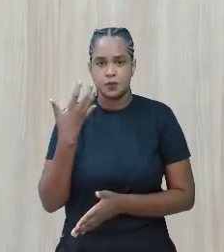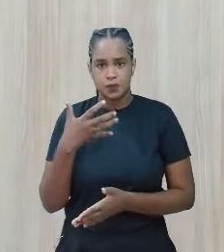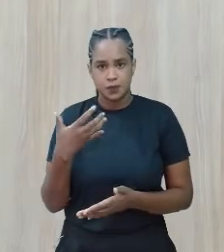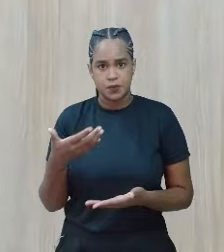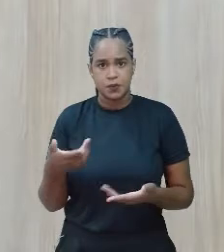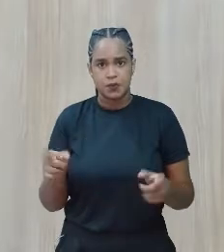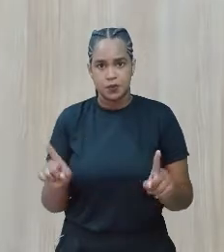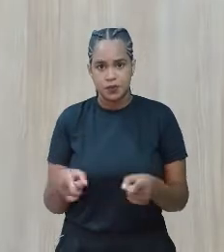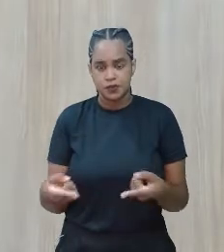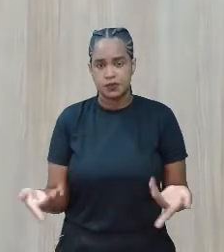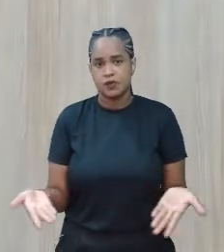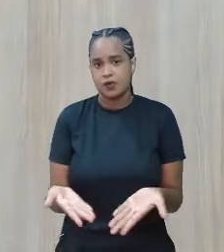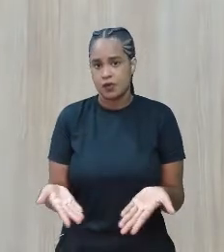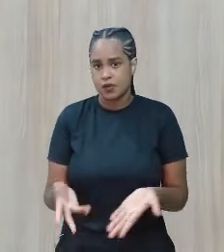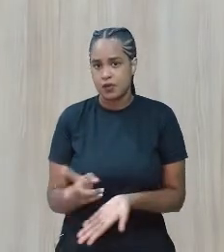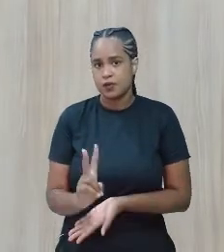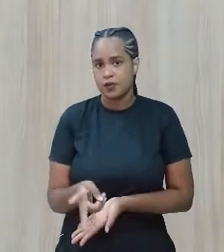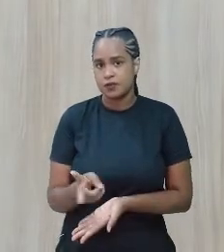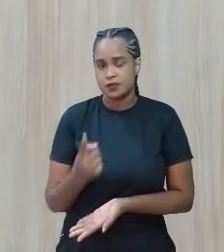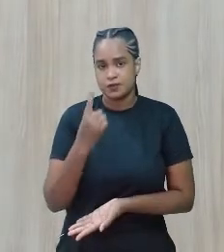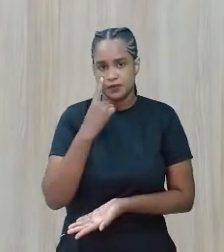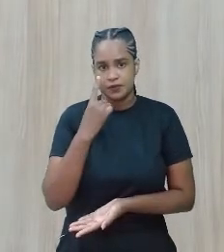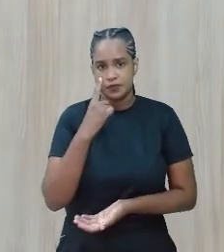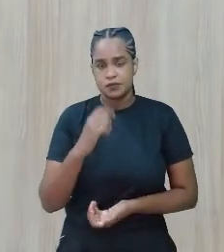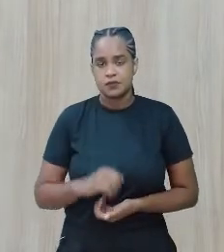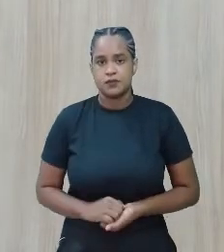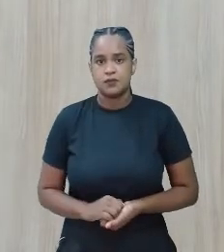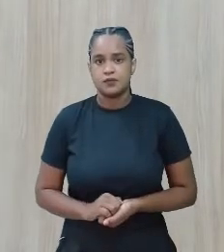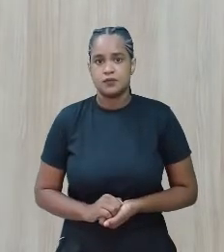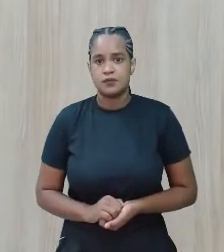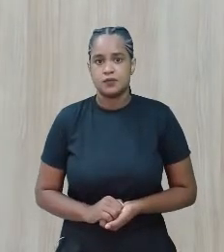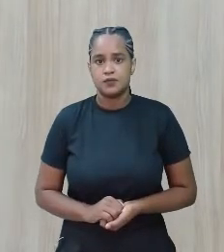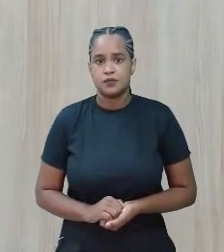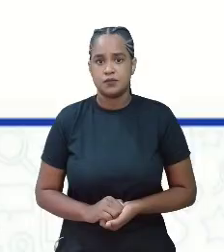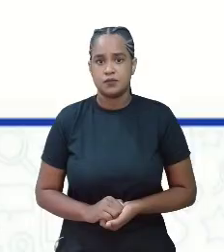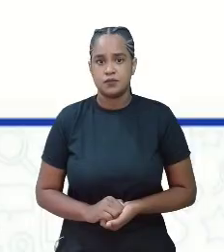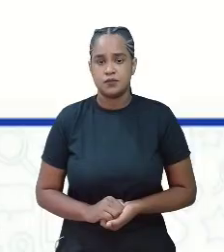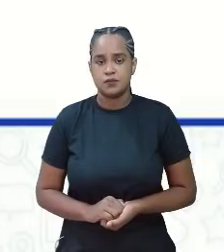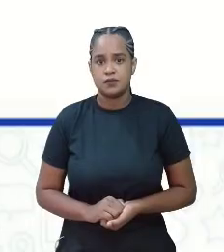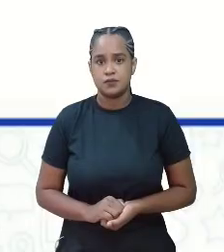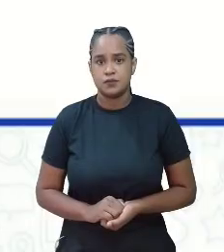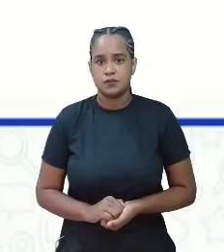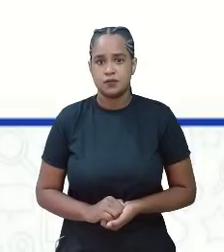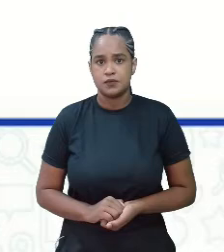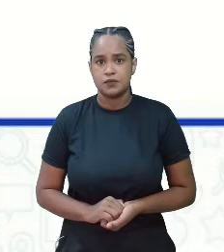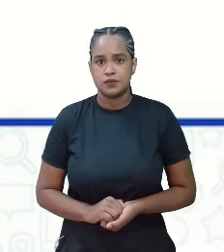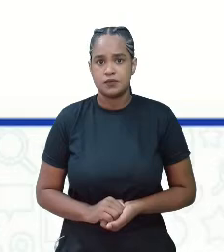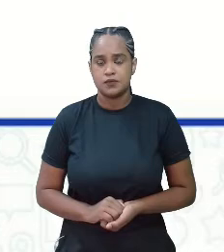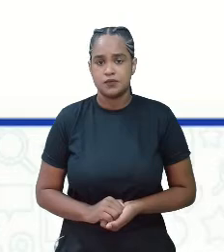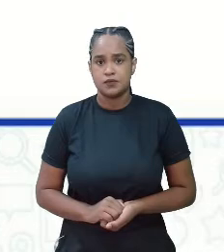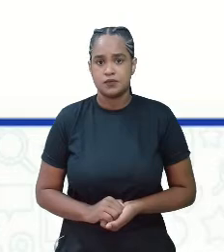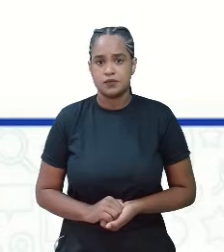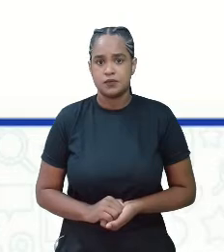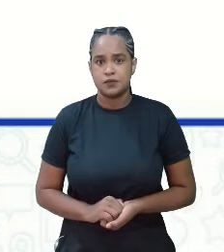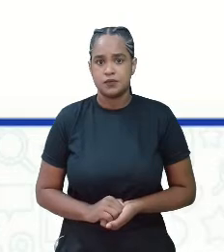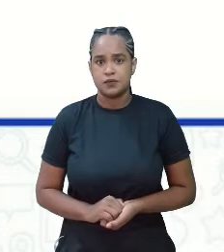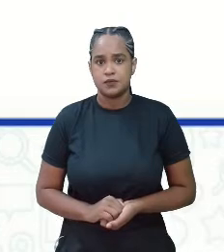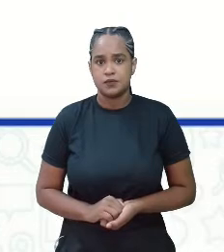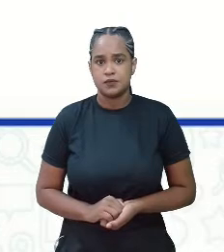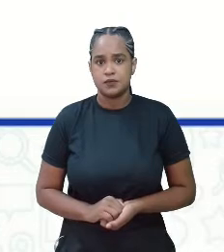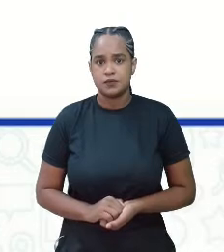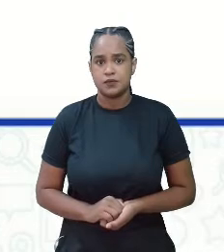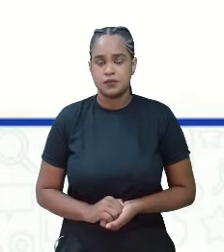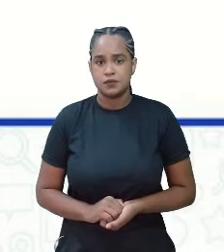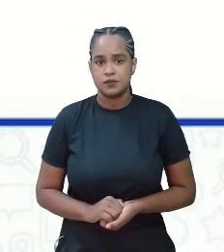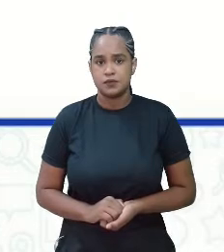Vamos seguindo aí. Veja, aí vocês talvez tenham uma curiosidade de saber como foi que surgiram os... Paulo fala aí da luthieria, né, que